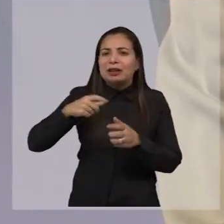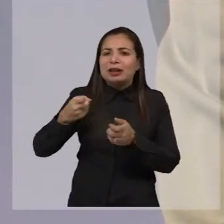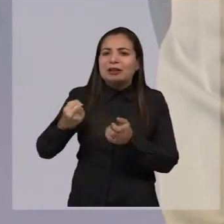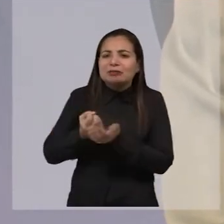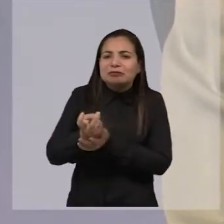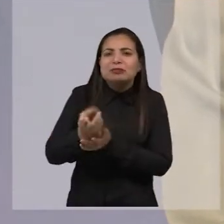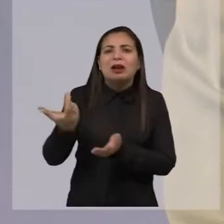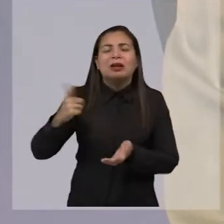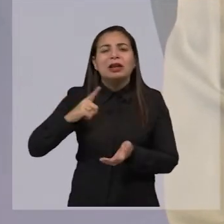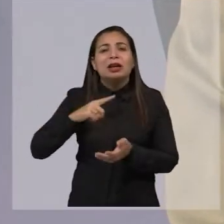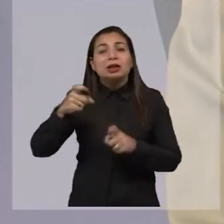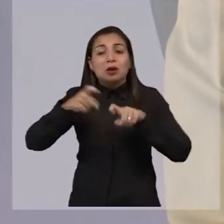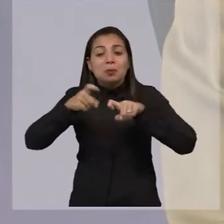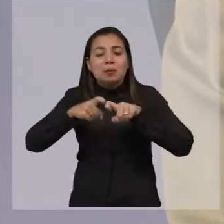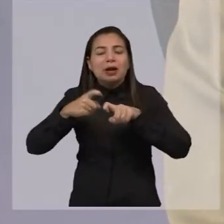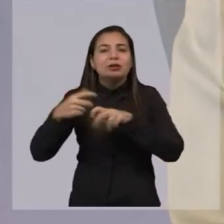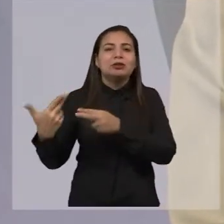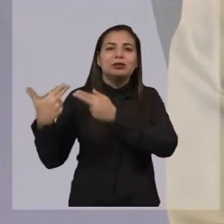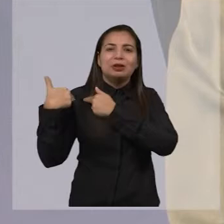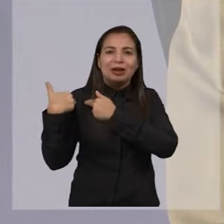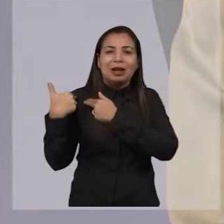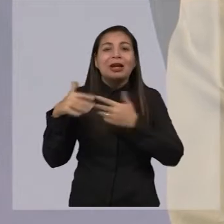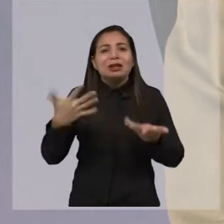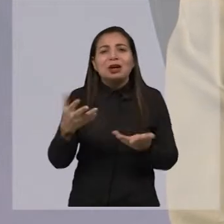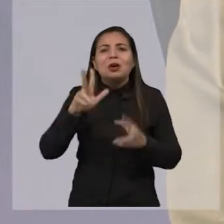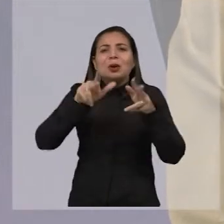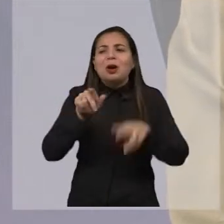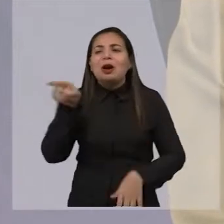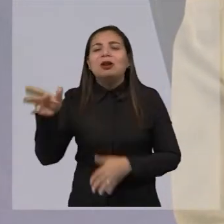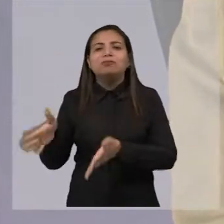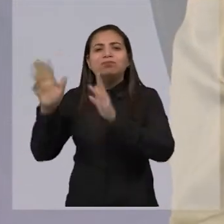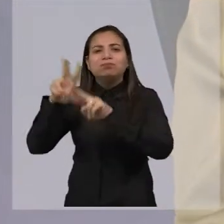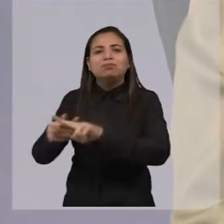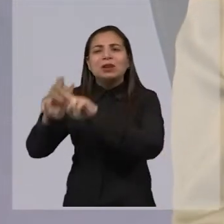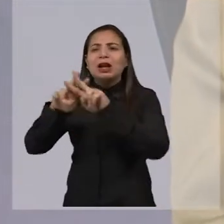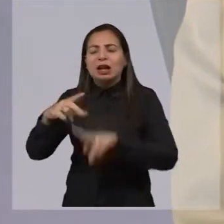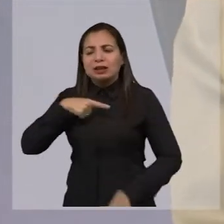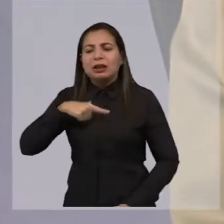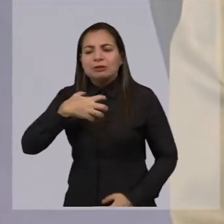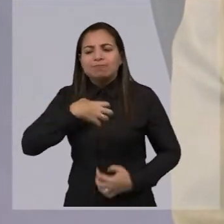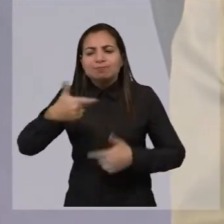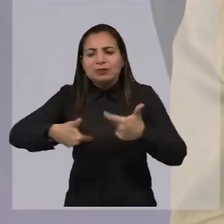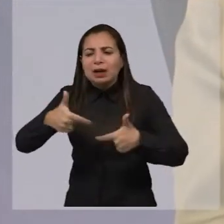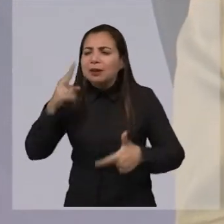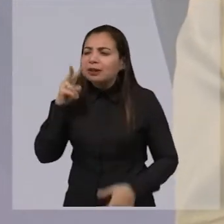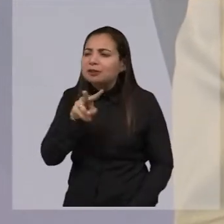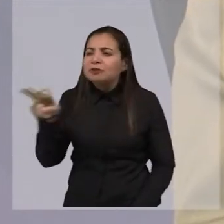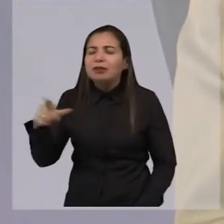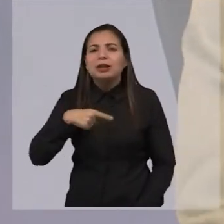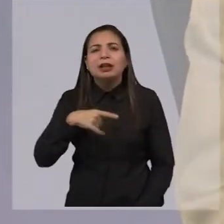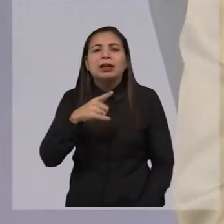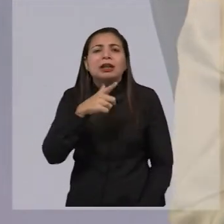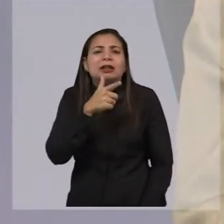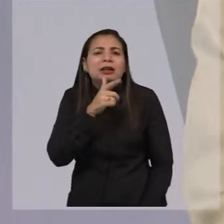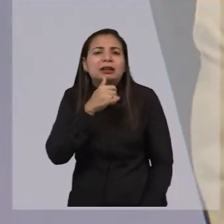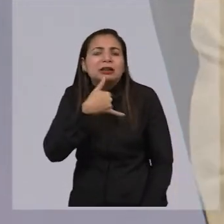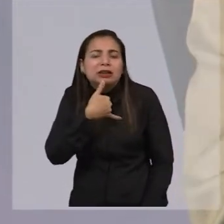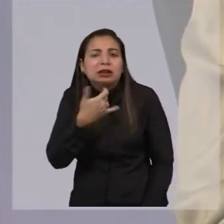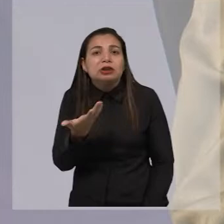com esse outro lado, o pessoal dos presídios lidando com a infelicidade. Então a pessoa tem uma tendência, eu acho que precisa de um